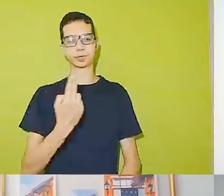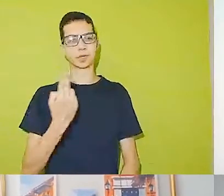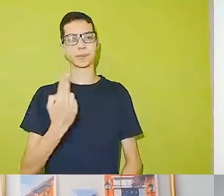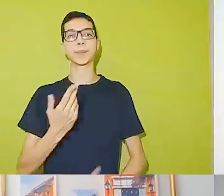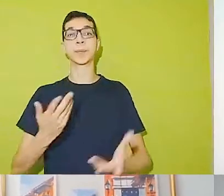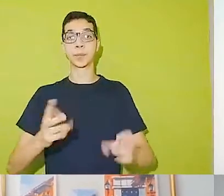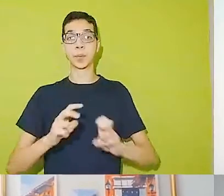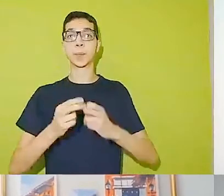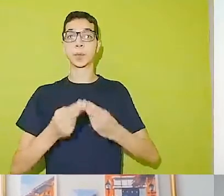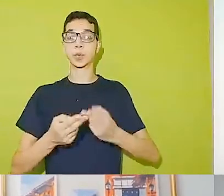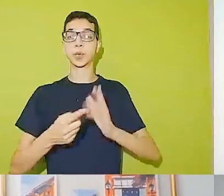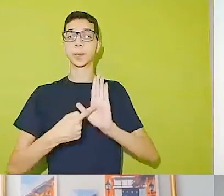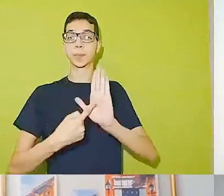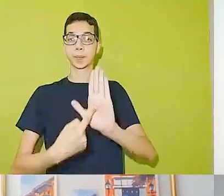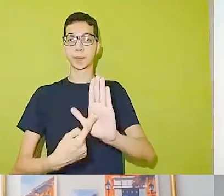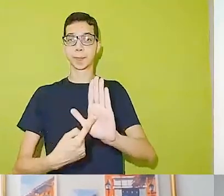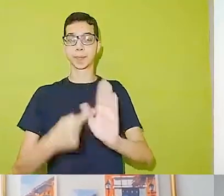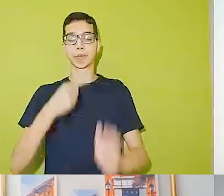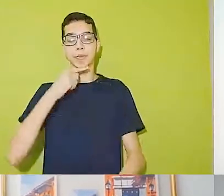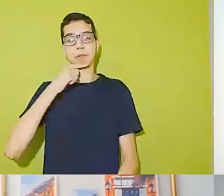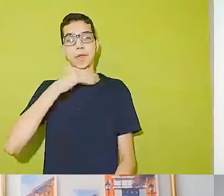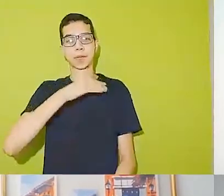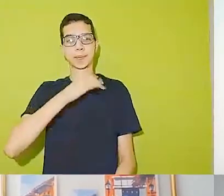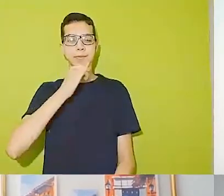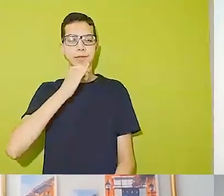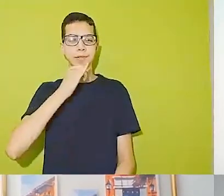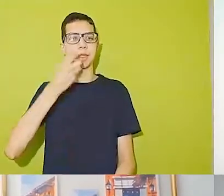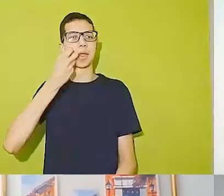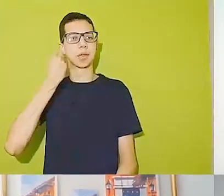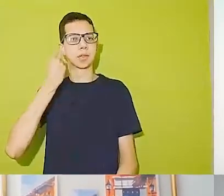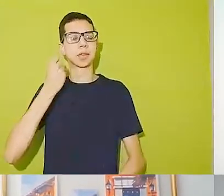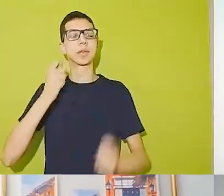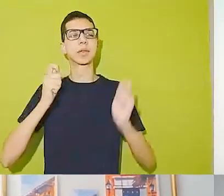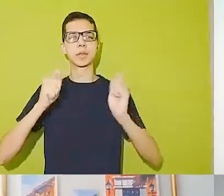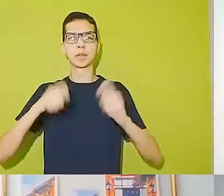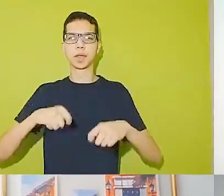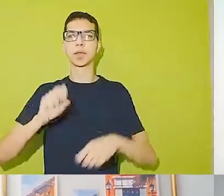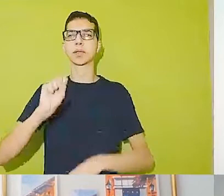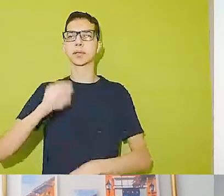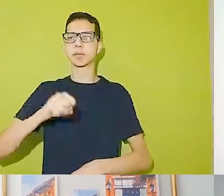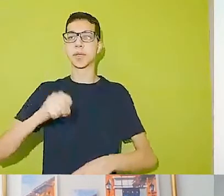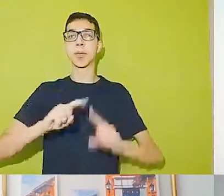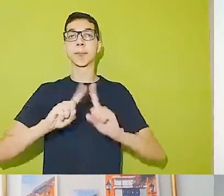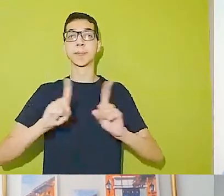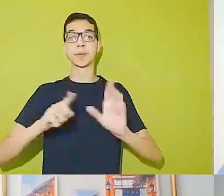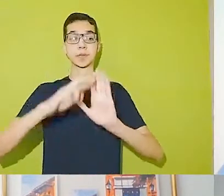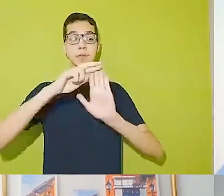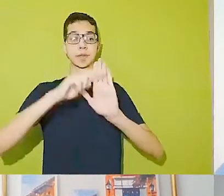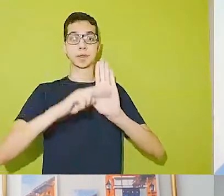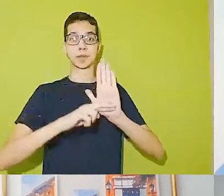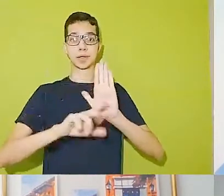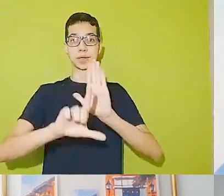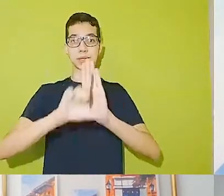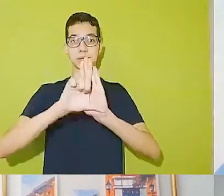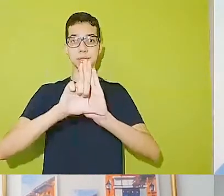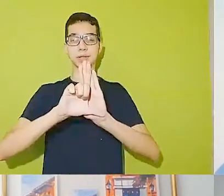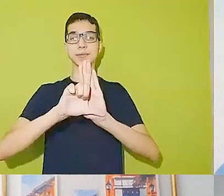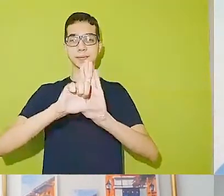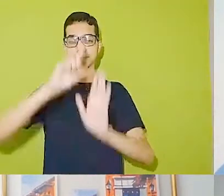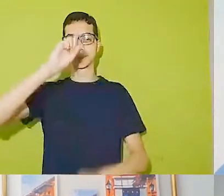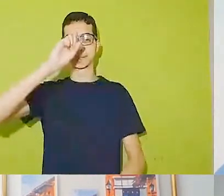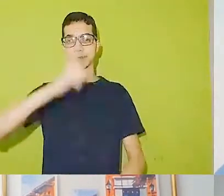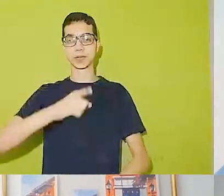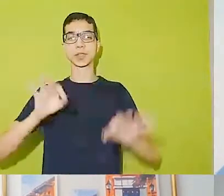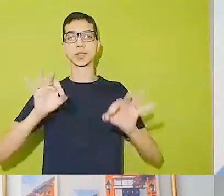que é óbvio, né? A adoção ela é possível sim, mas que, em regra, e assim que a lei determina, é que o direito